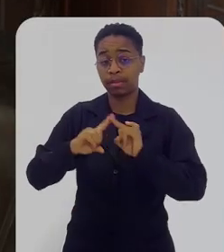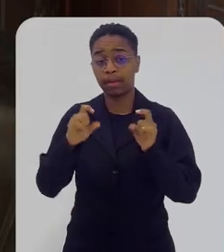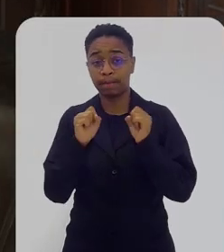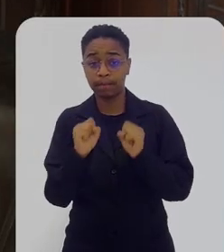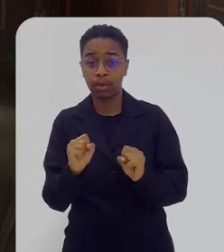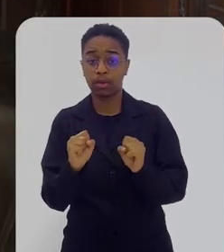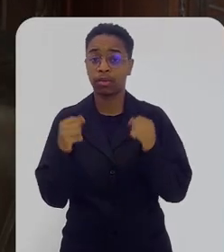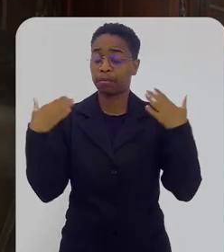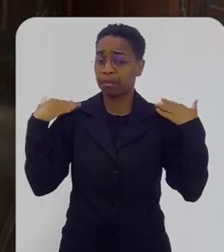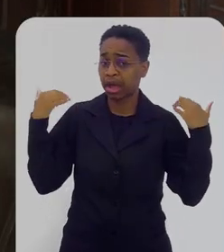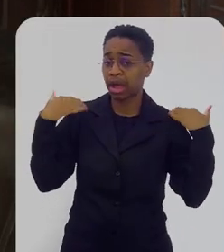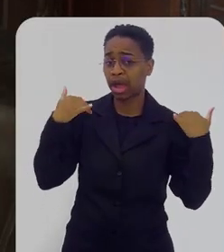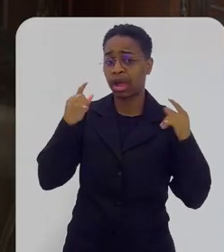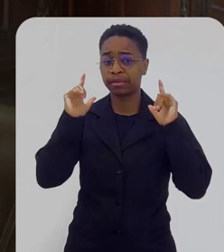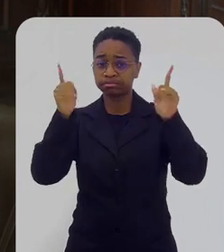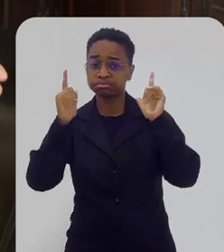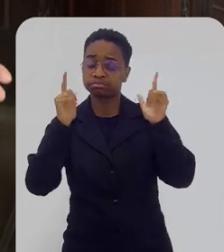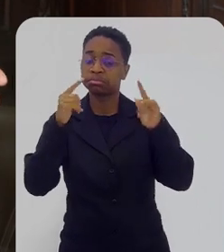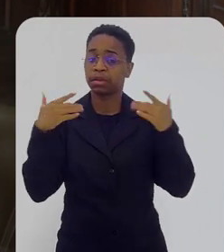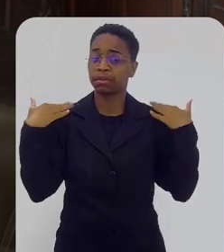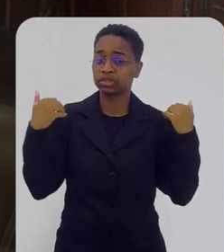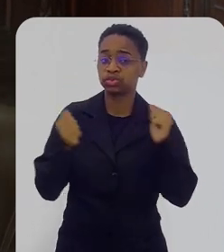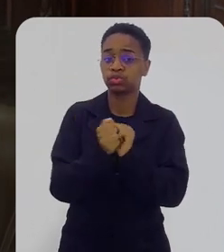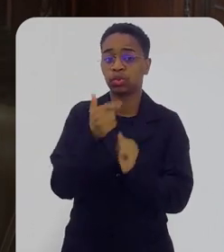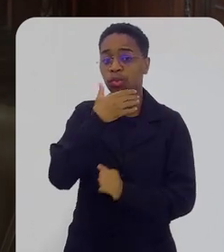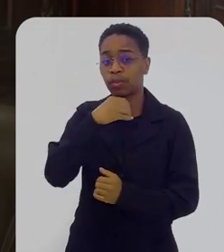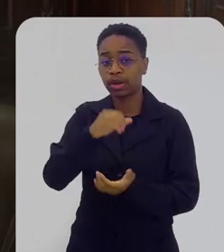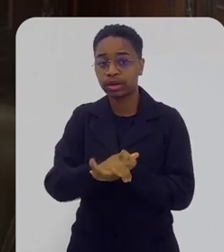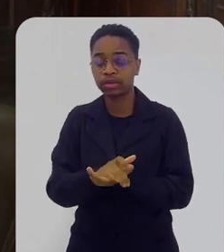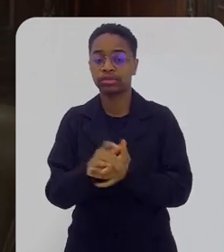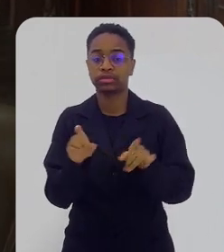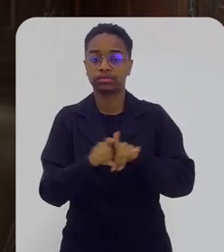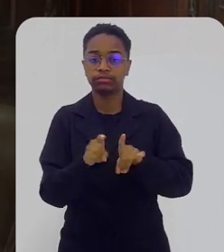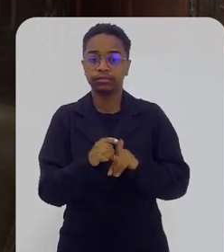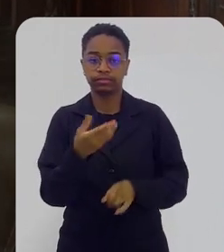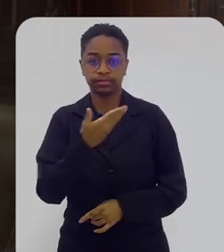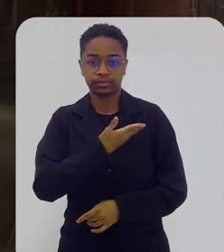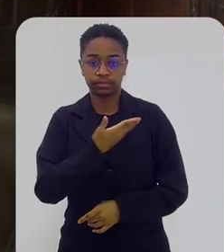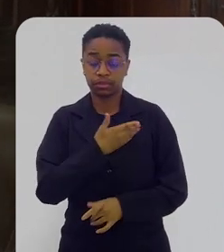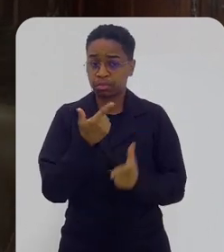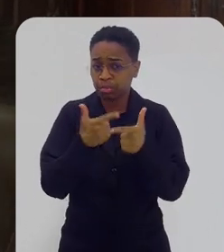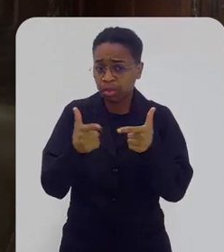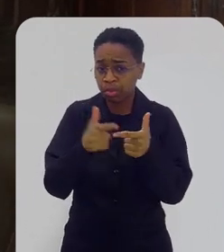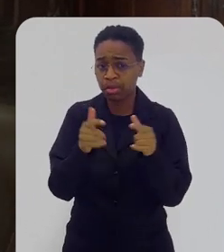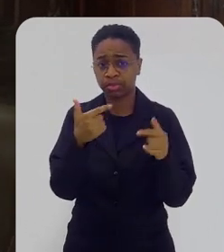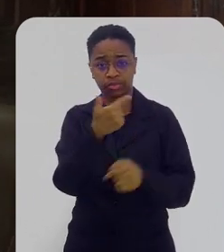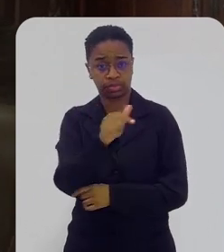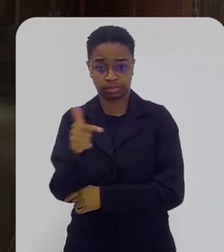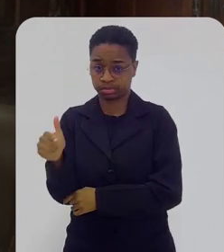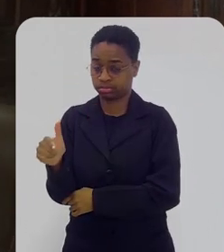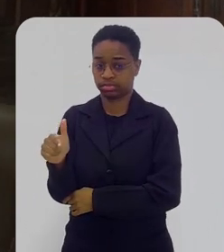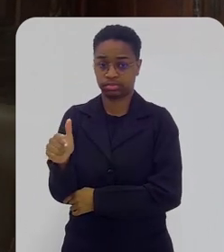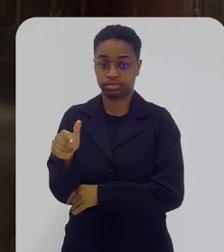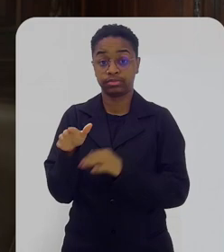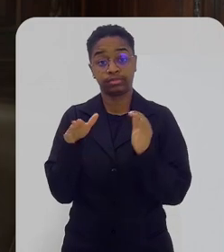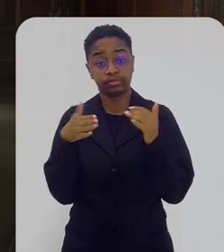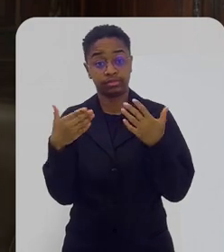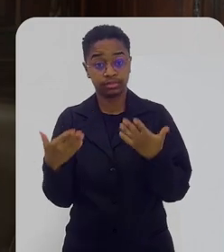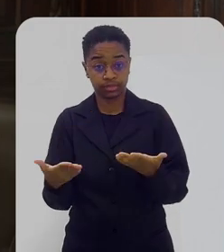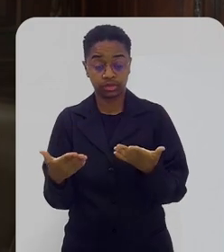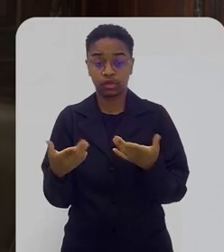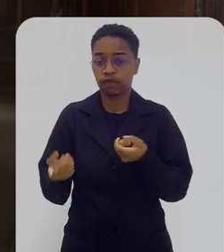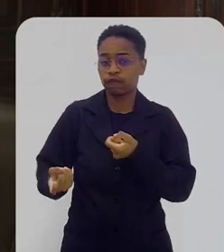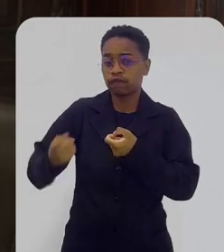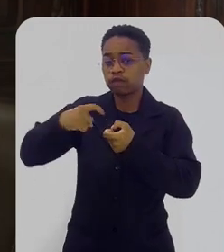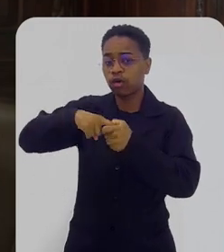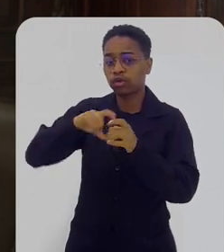passear, curtir, sair com seu marido, sair com seus amigos. Isso não há problema nenhum. Então volte